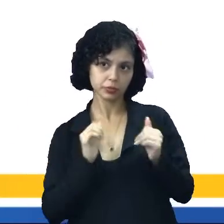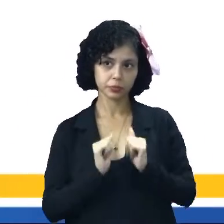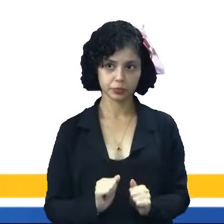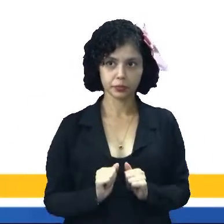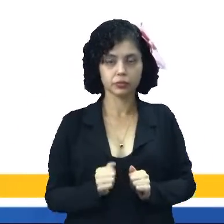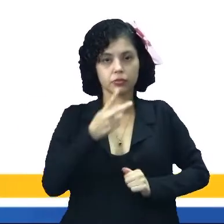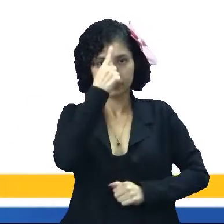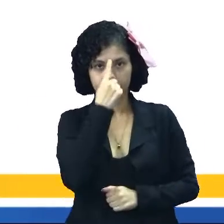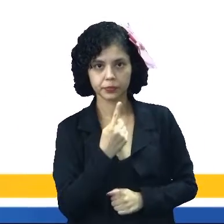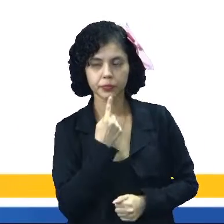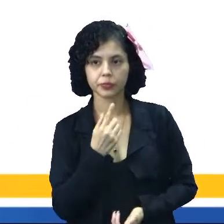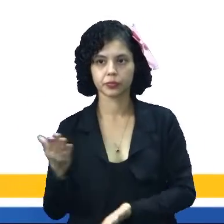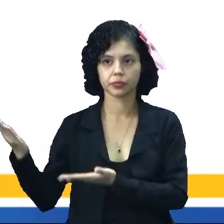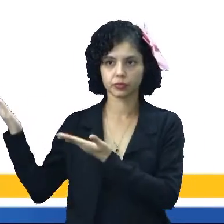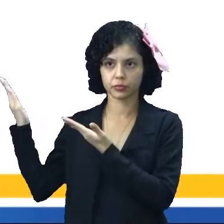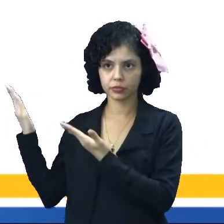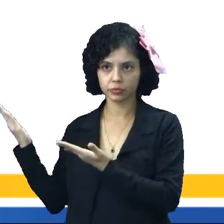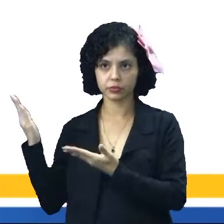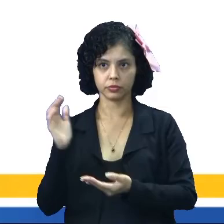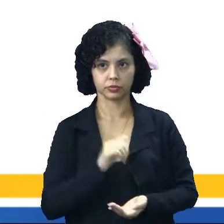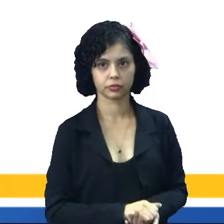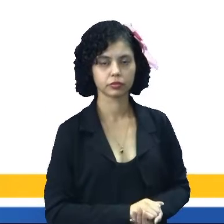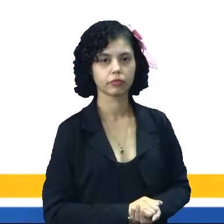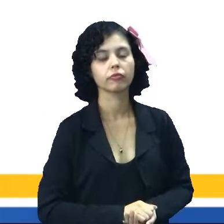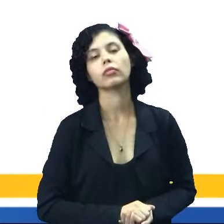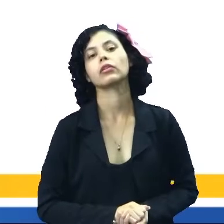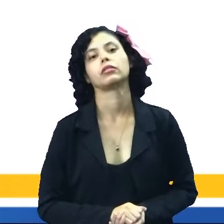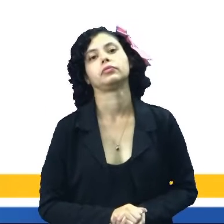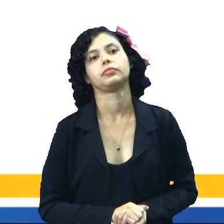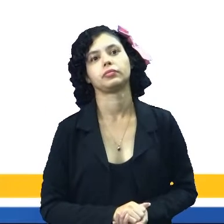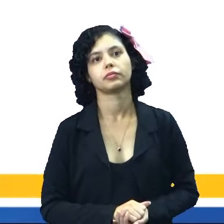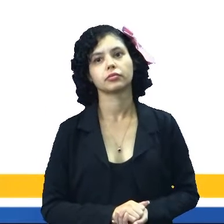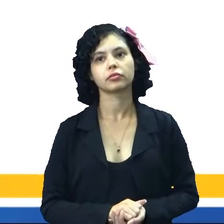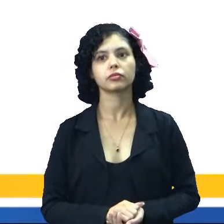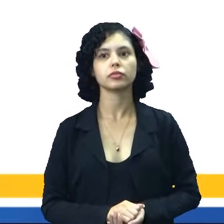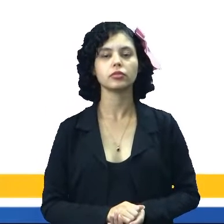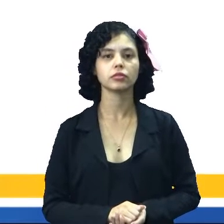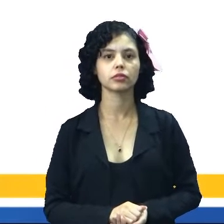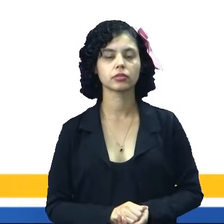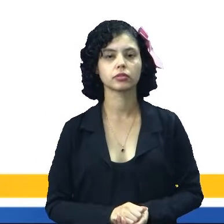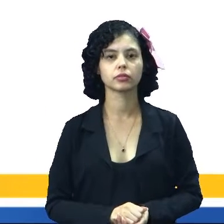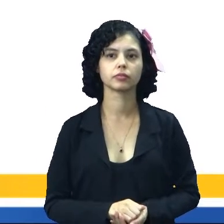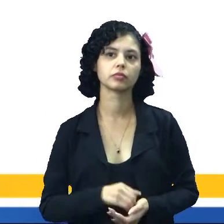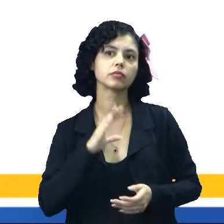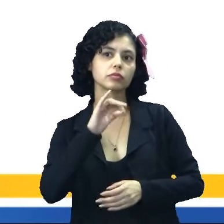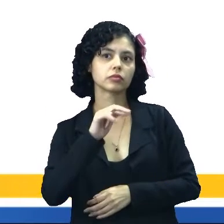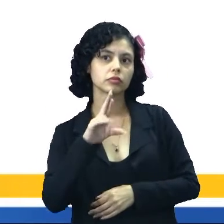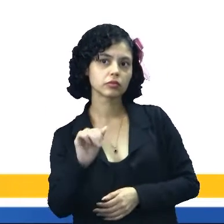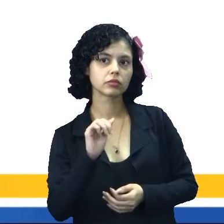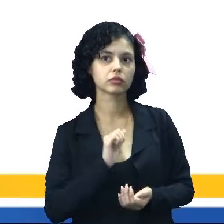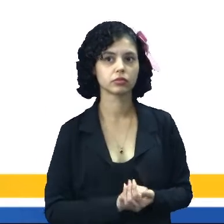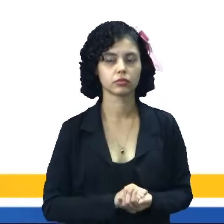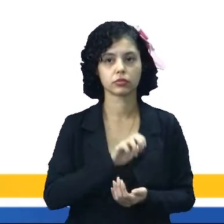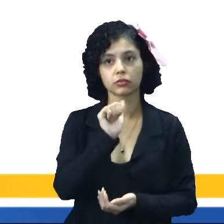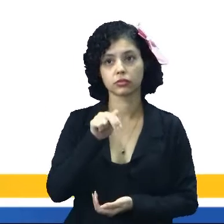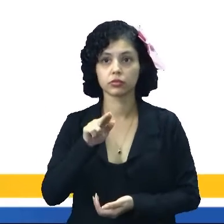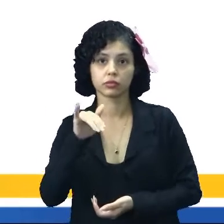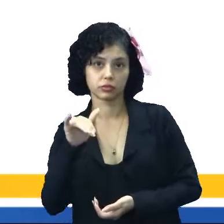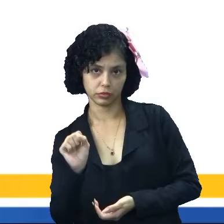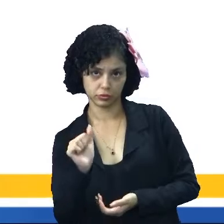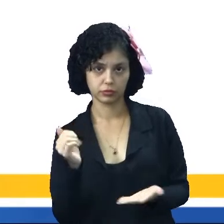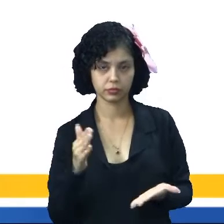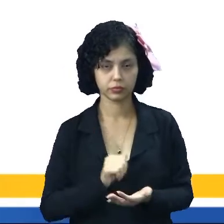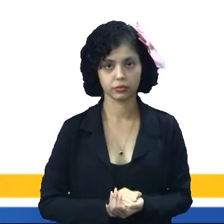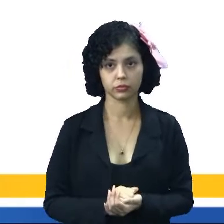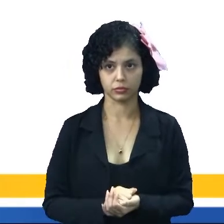pode ver na imagem essa representação. De um lado, eu tenho os cátions e do outro eu tenho o ânion.